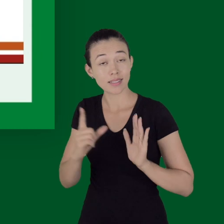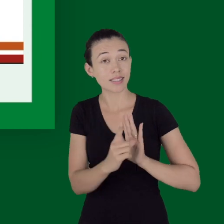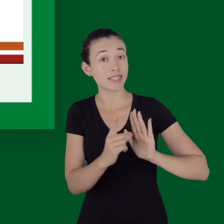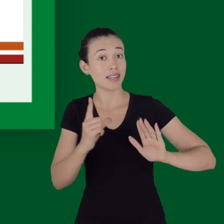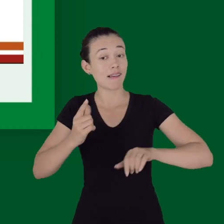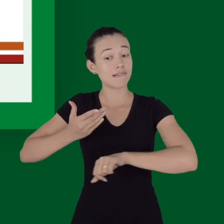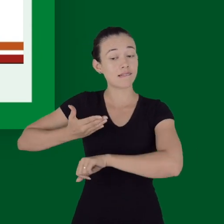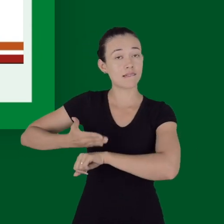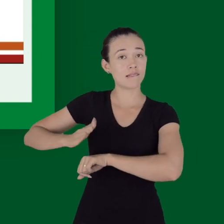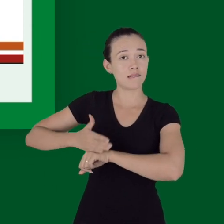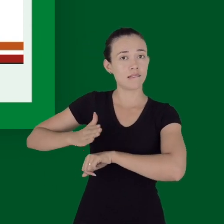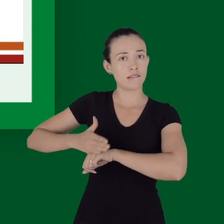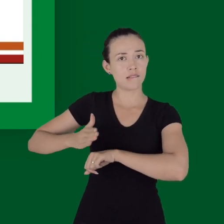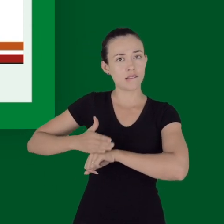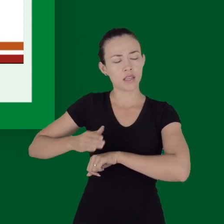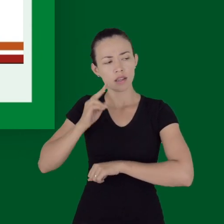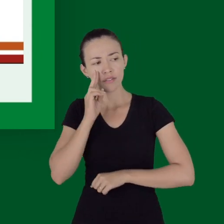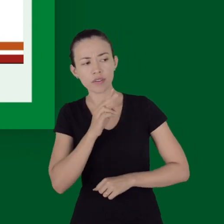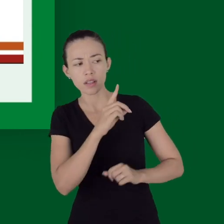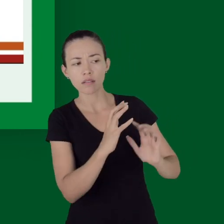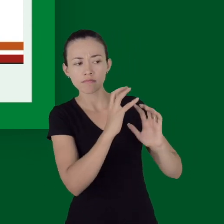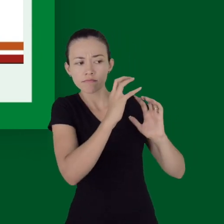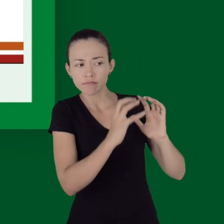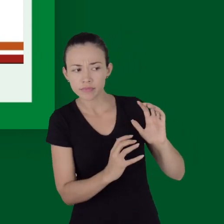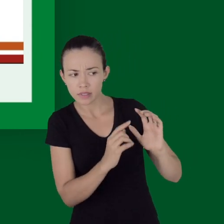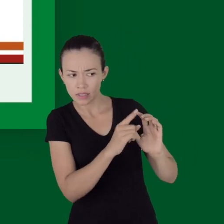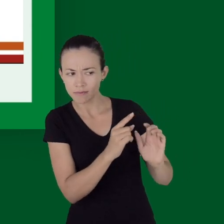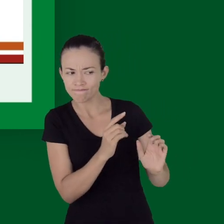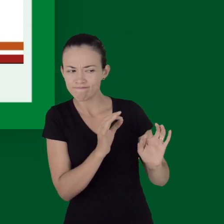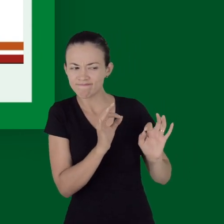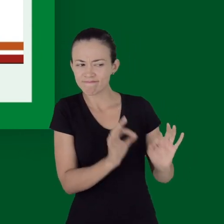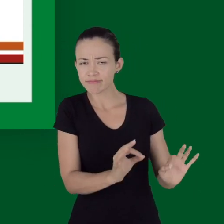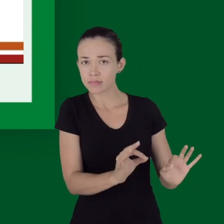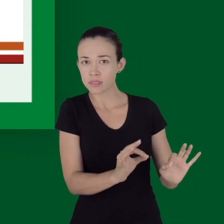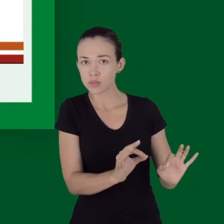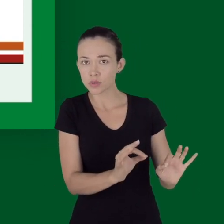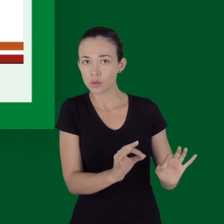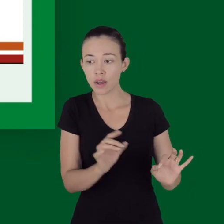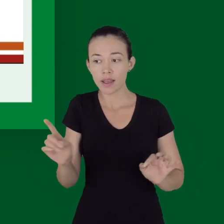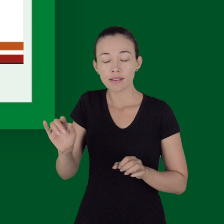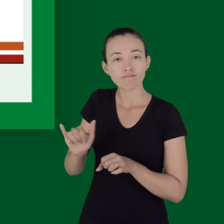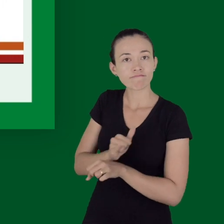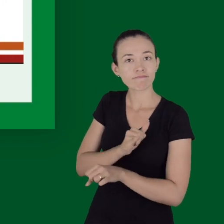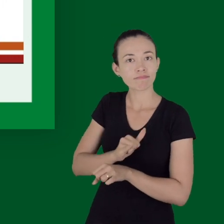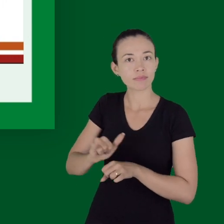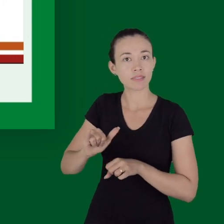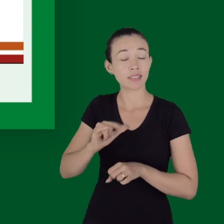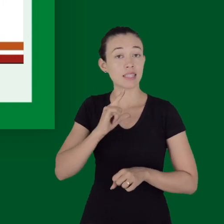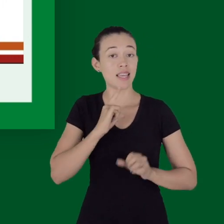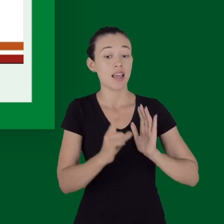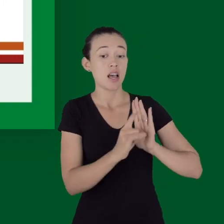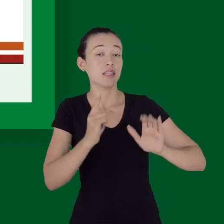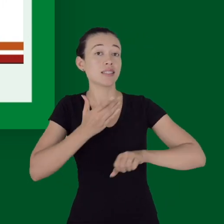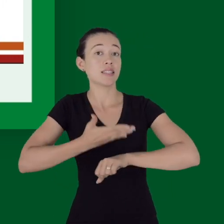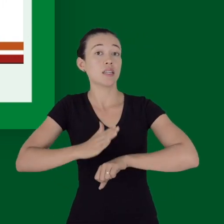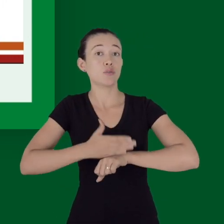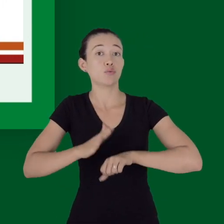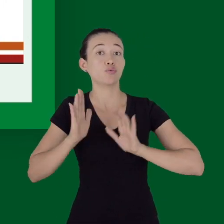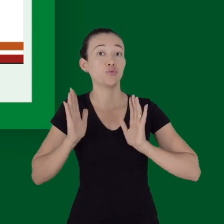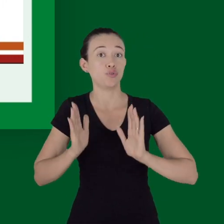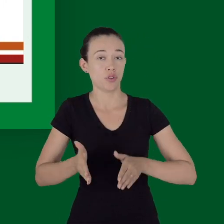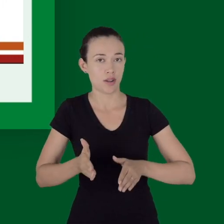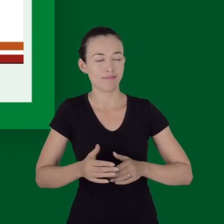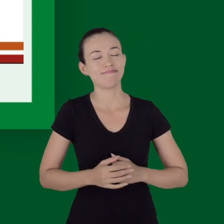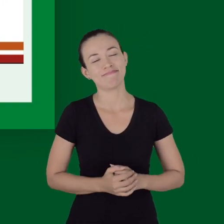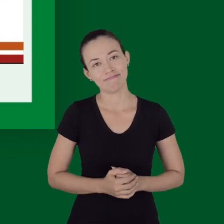muito importante que a equipe seja treinada, o regulador médico seja treinado para eles identificarem o sintoma de AVC e tratarem da maneira mais adequada.